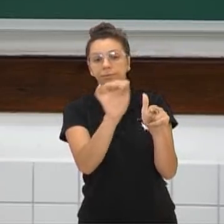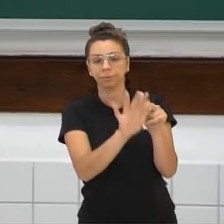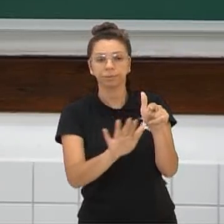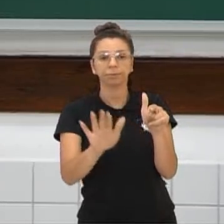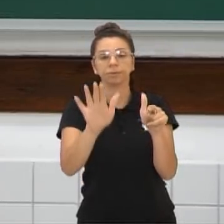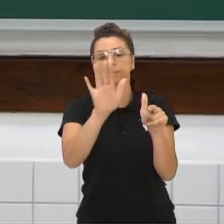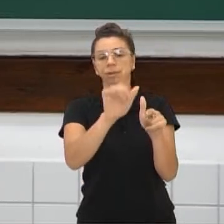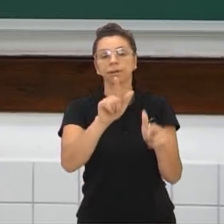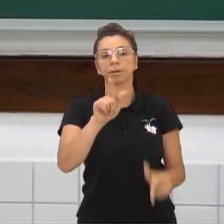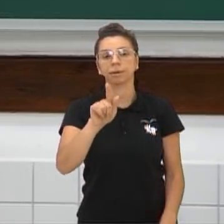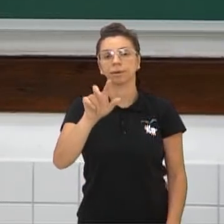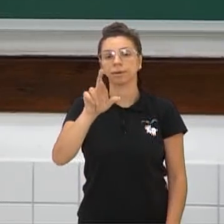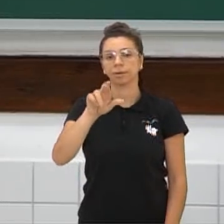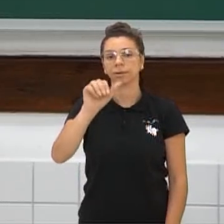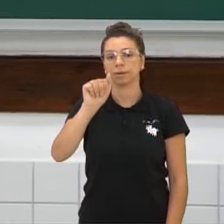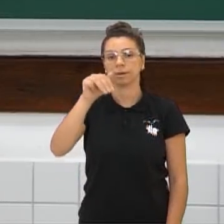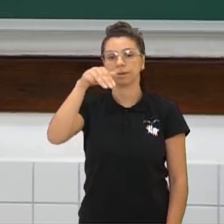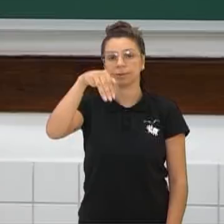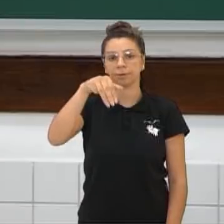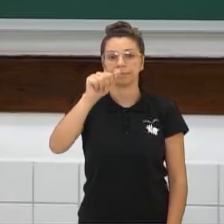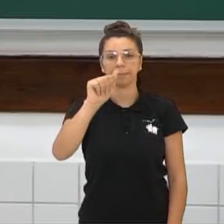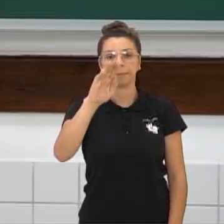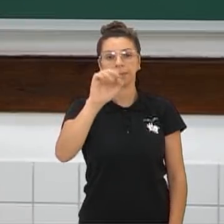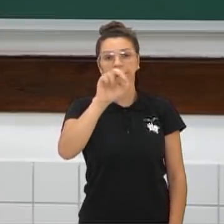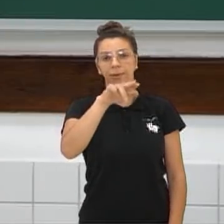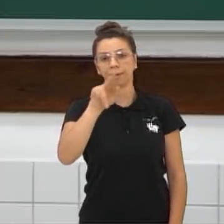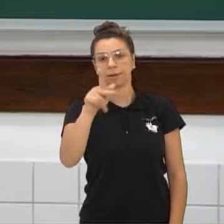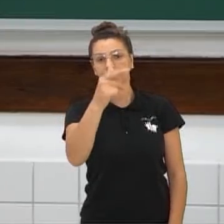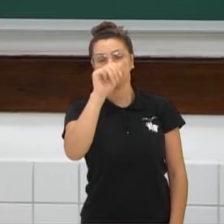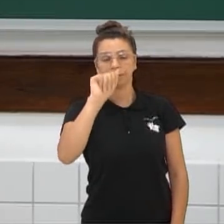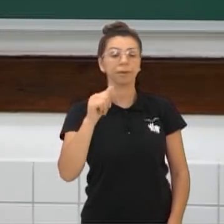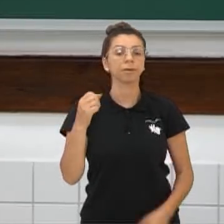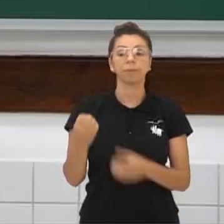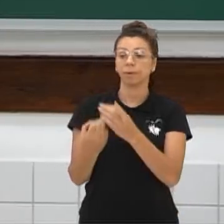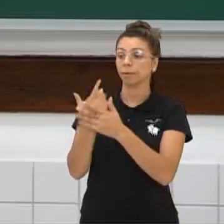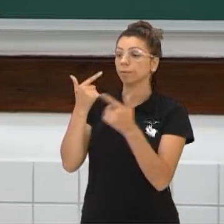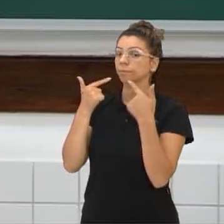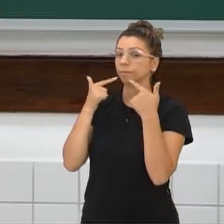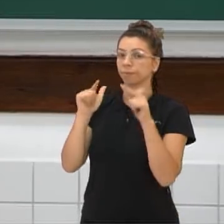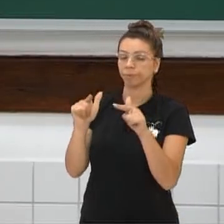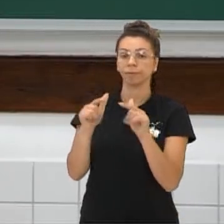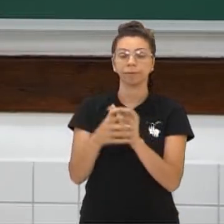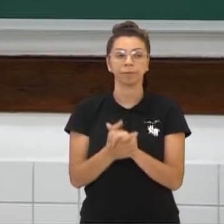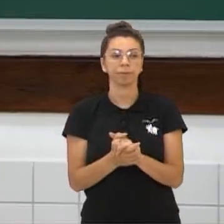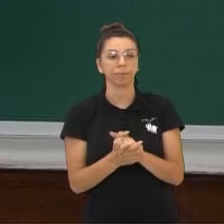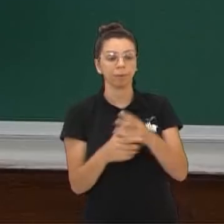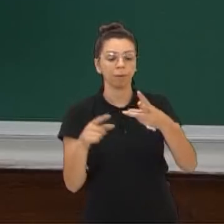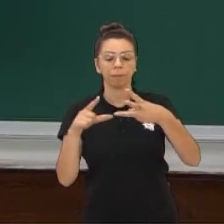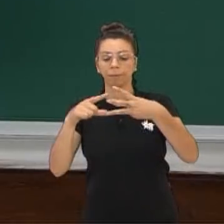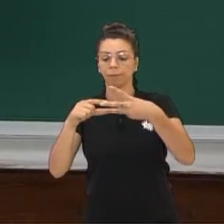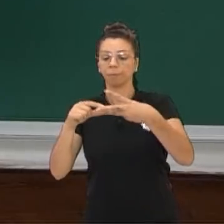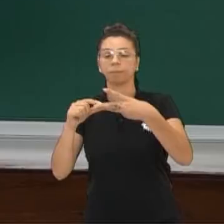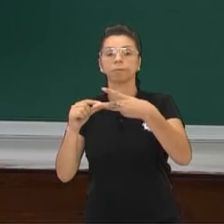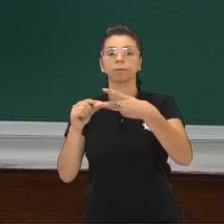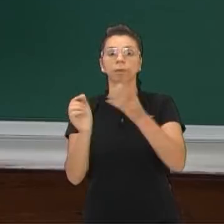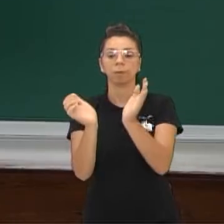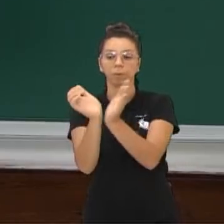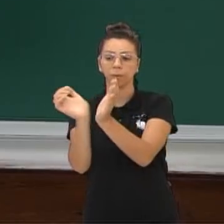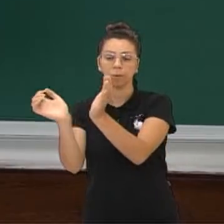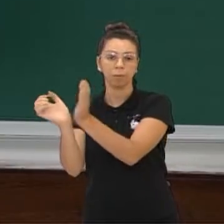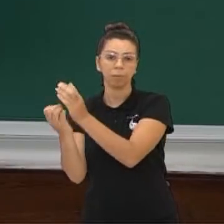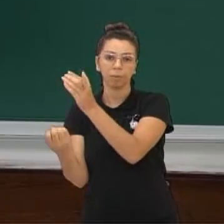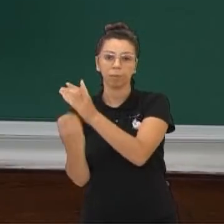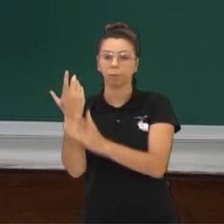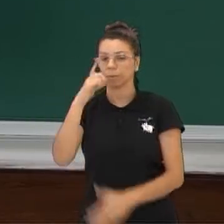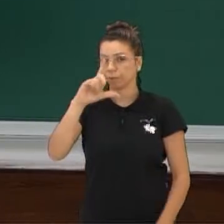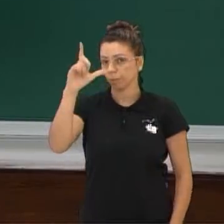para a Grã-Bretanha. A origem, então, da língua inglesa. Ó, os anglos e os saxões tiveram origem na Alemanha